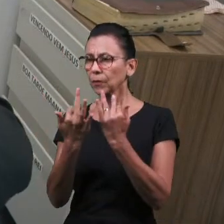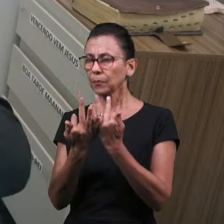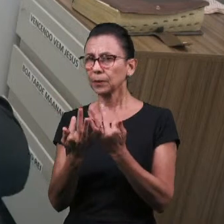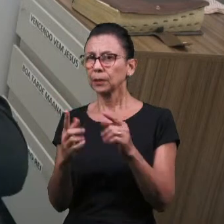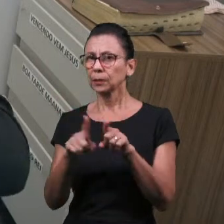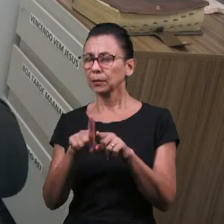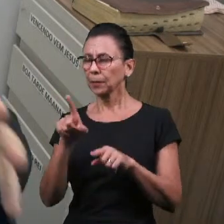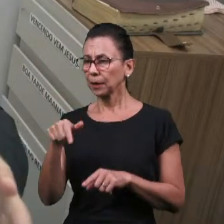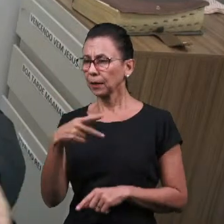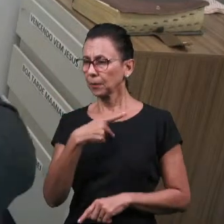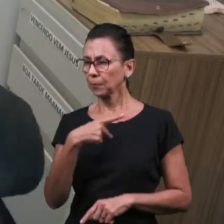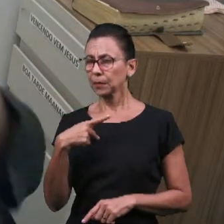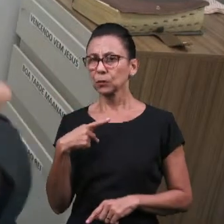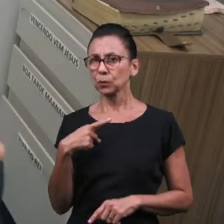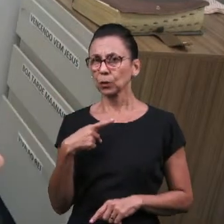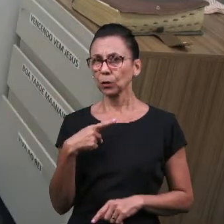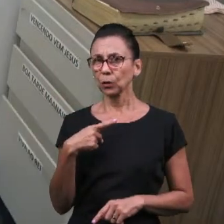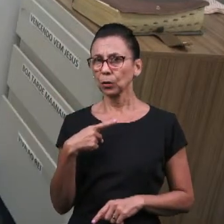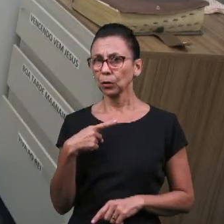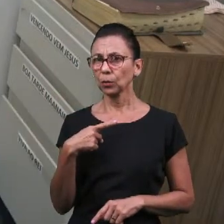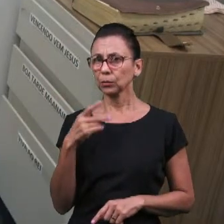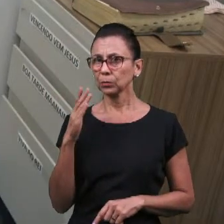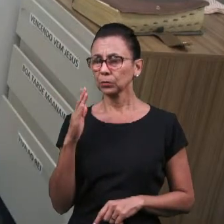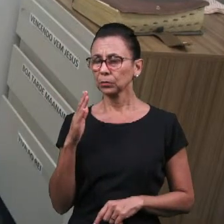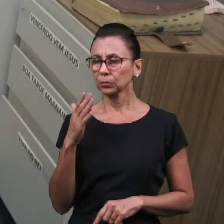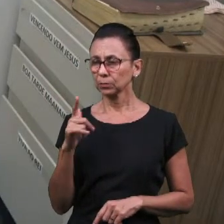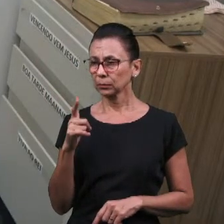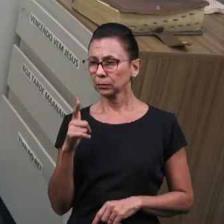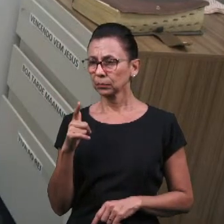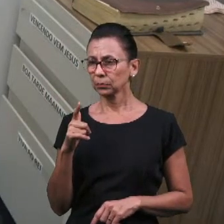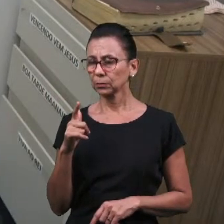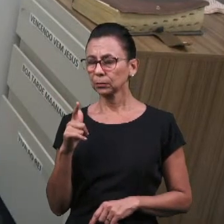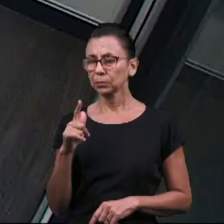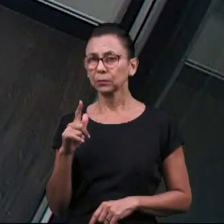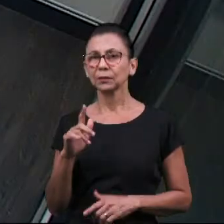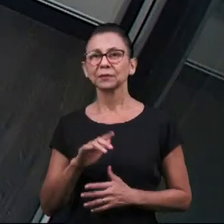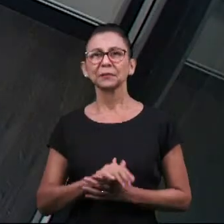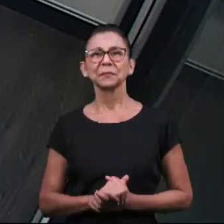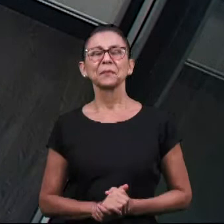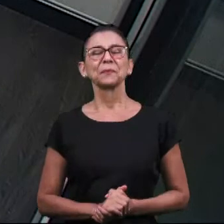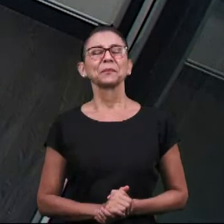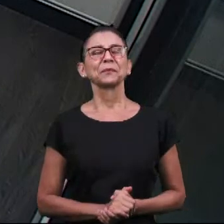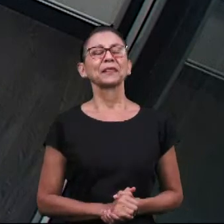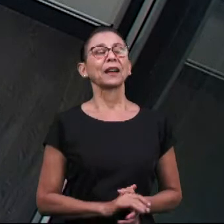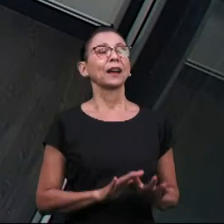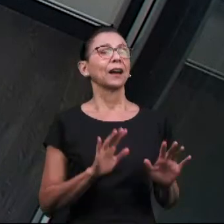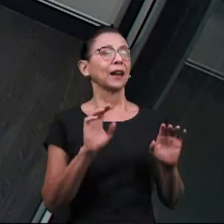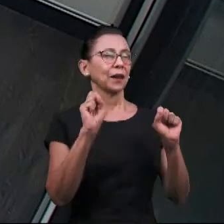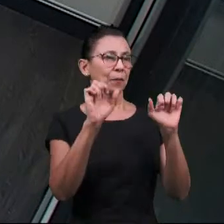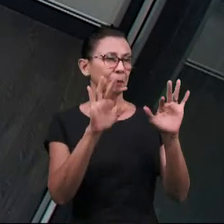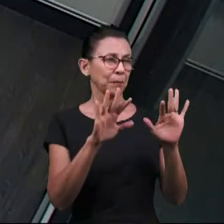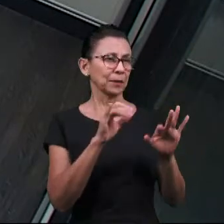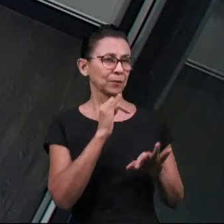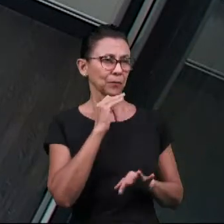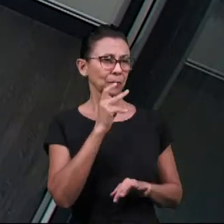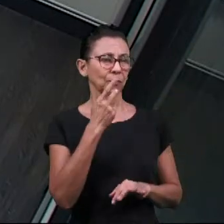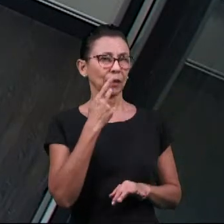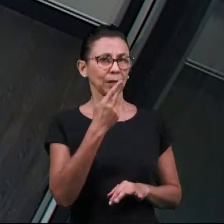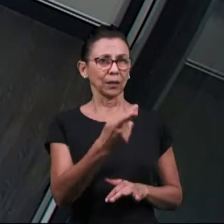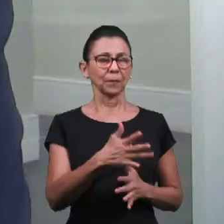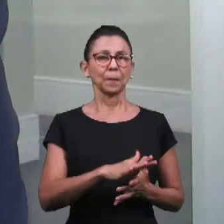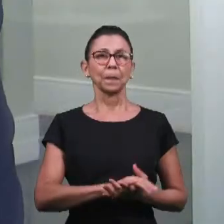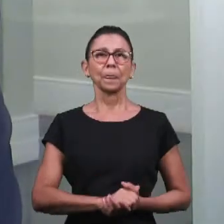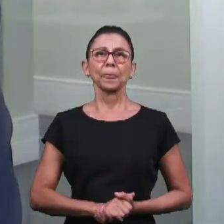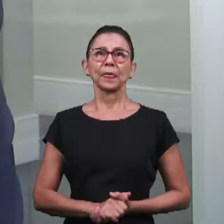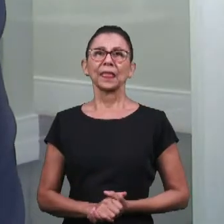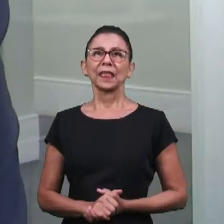pastor Márcio? Não. Ou tem mais, ou teve mais? Não, essa é uma bênção também, né? Eu nunca me apresento assim, né? Mas